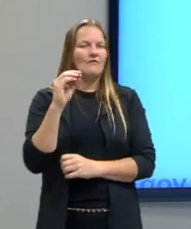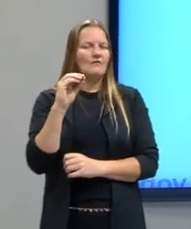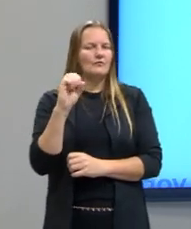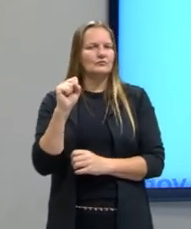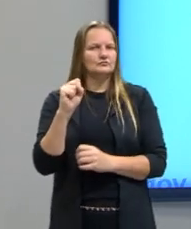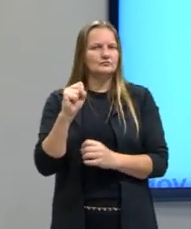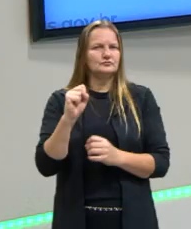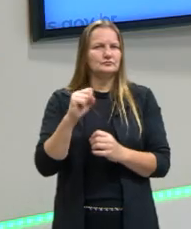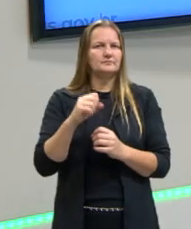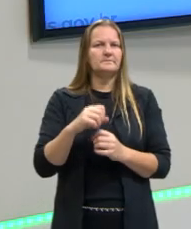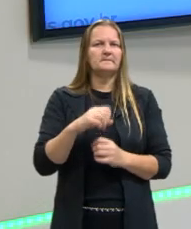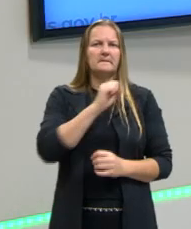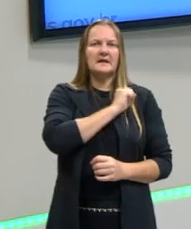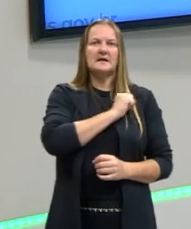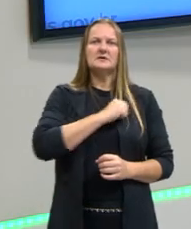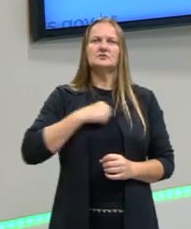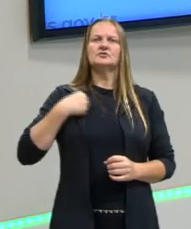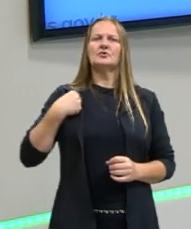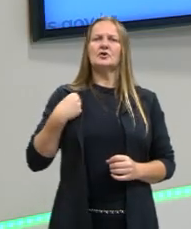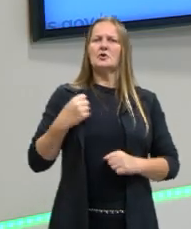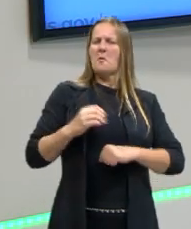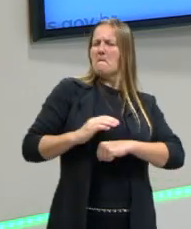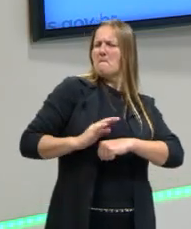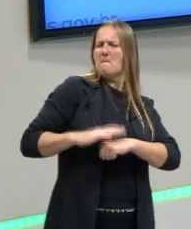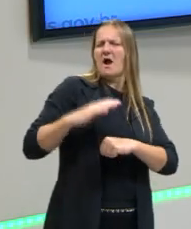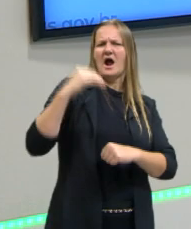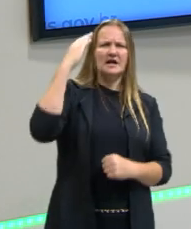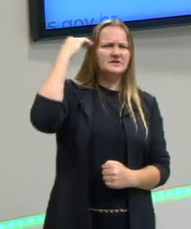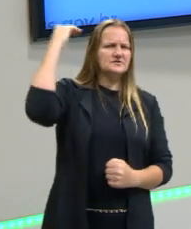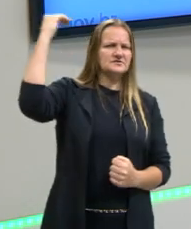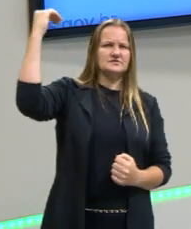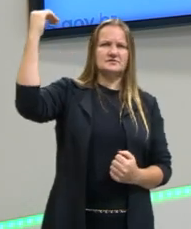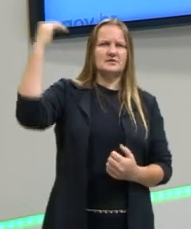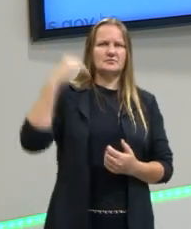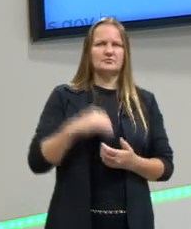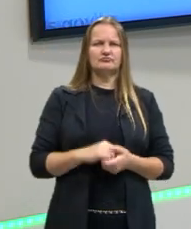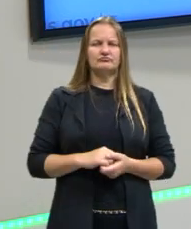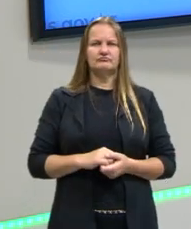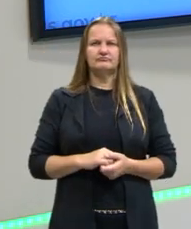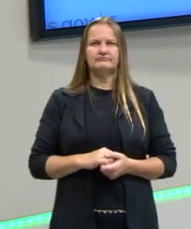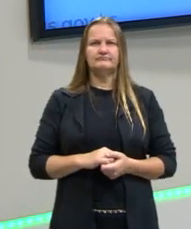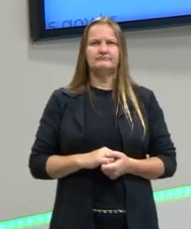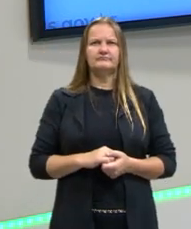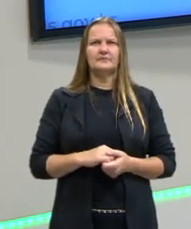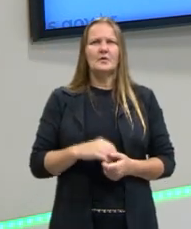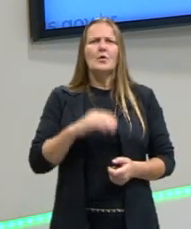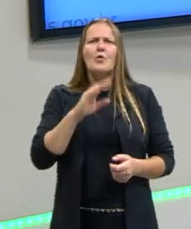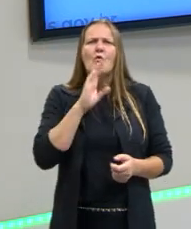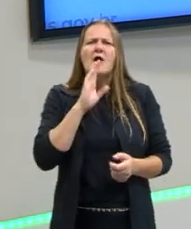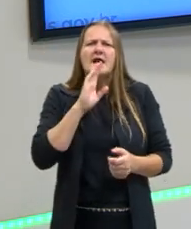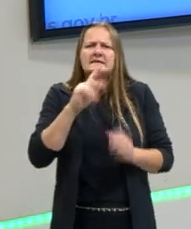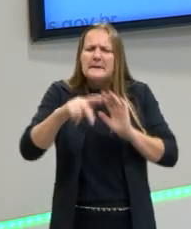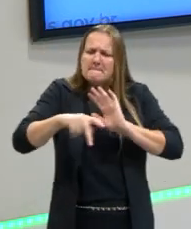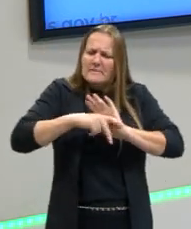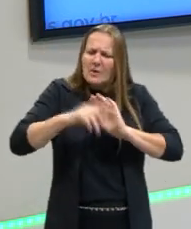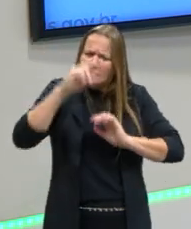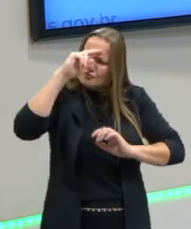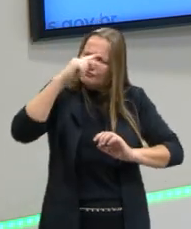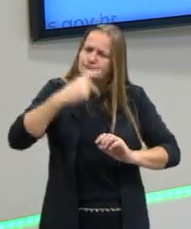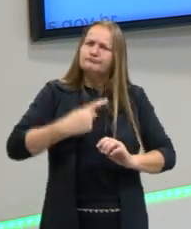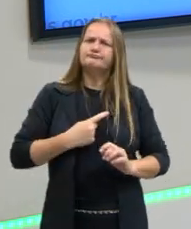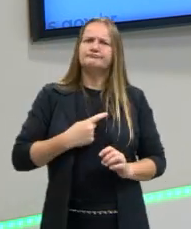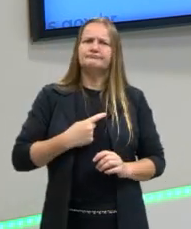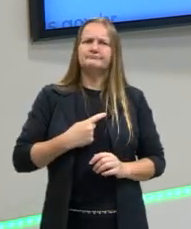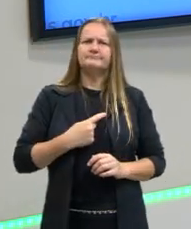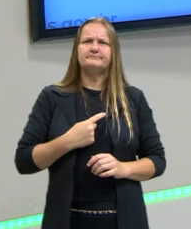o Sócrates é o mais sábio dos homens e esse conhece-te a ti mesmo vai fazer com que o Sócrates